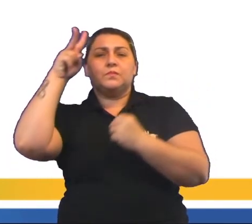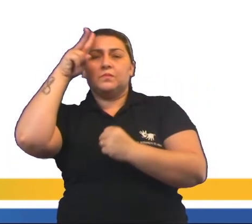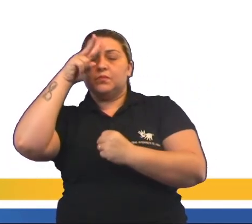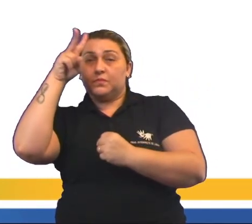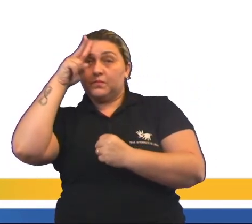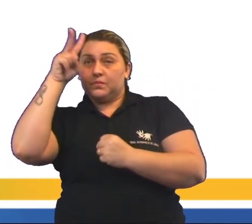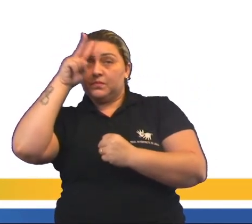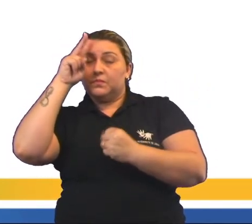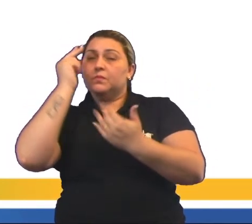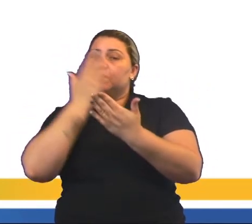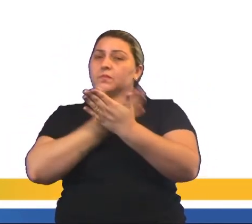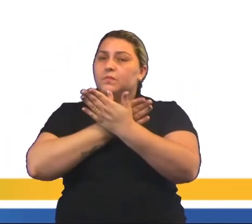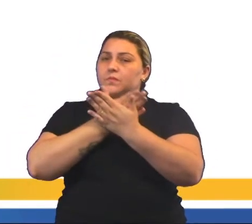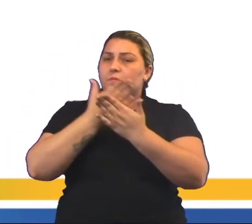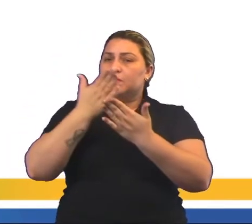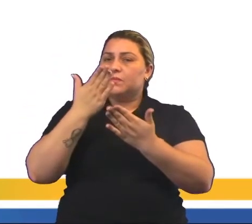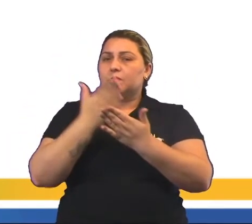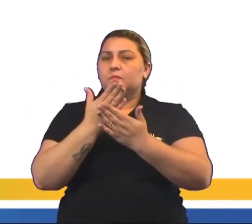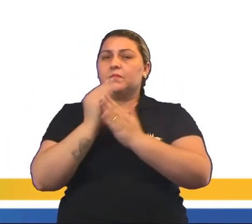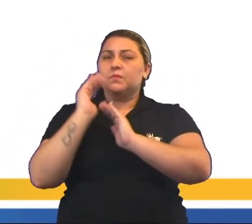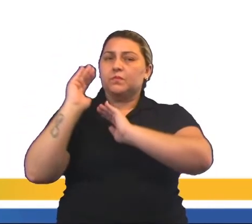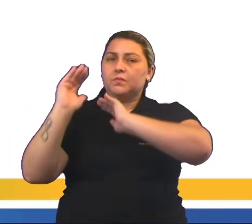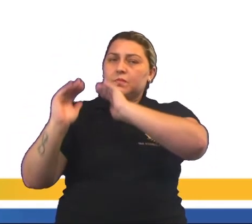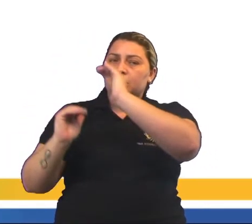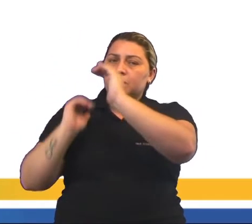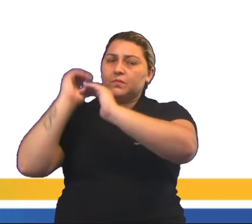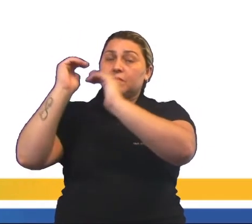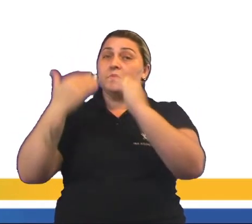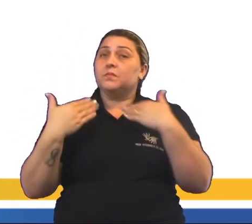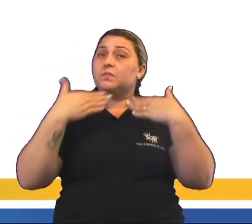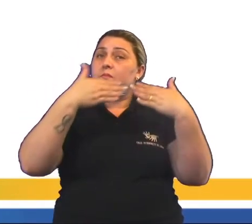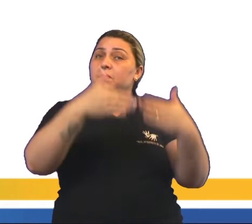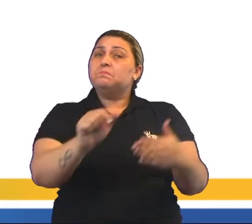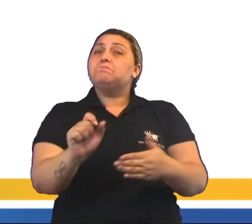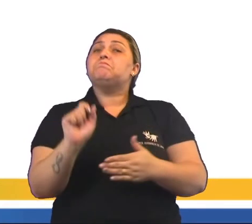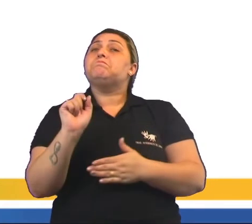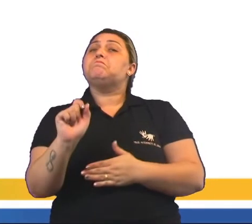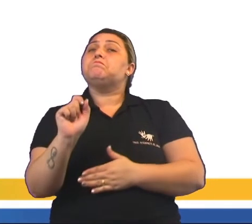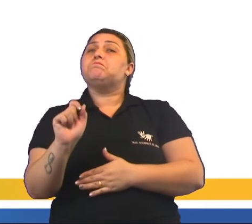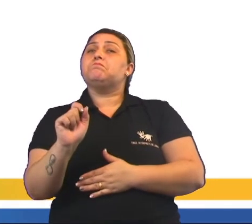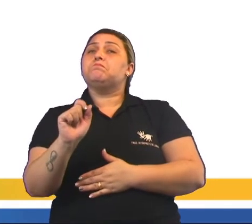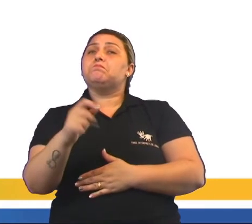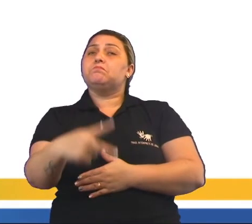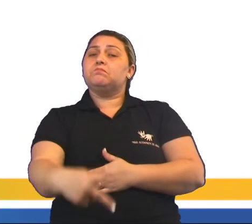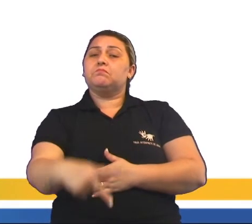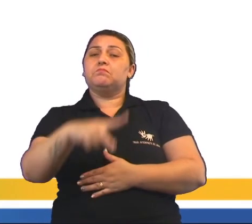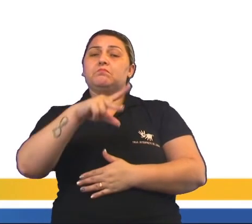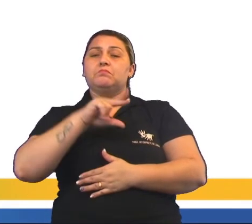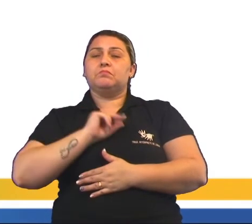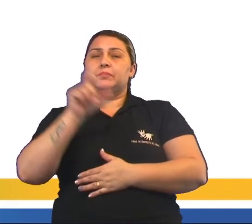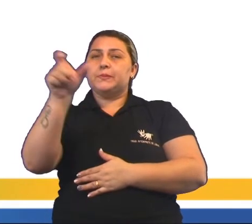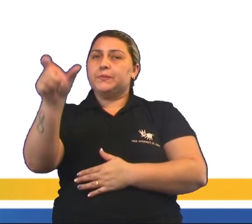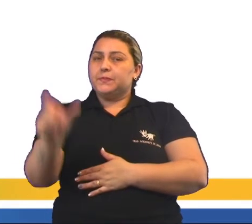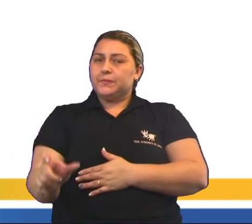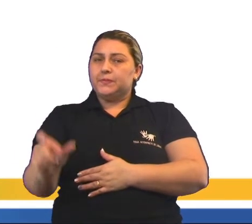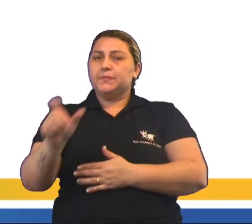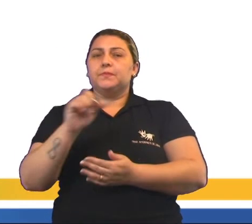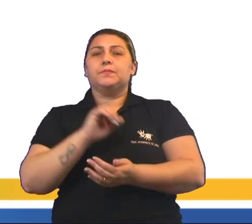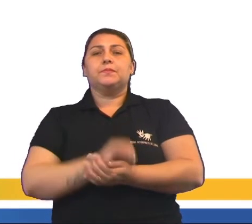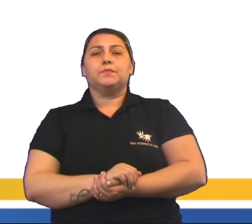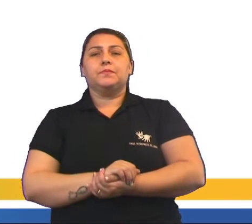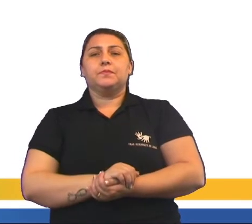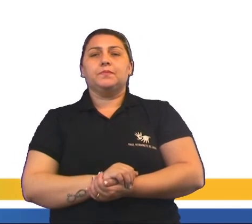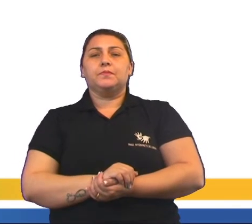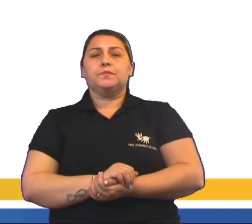várias consequências. Historicamente, elas iniciaram seu desenvolvimento com a chegada dos